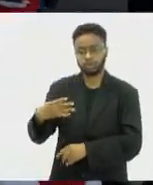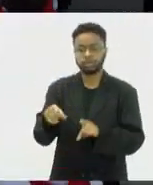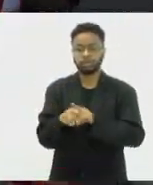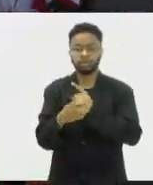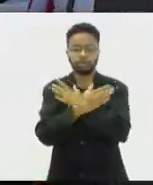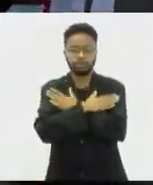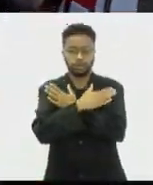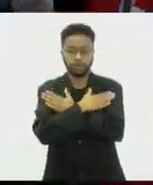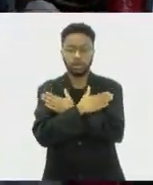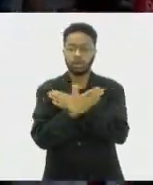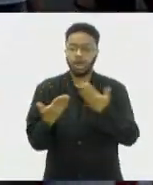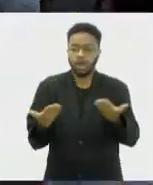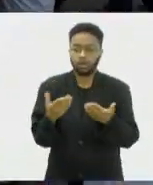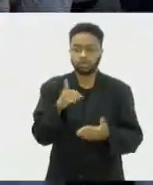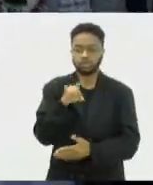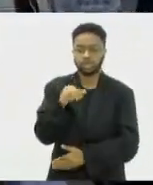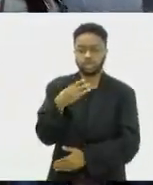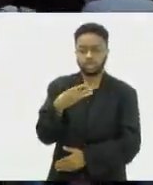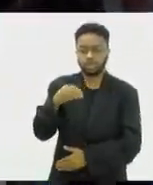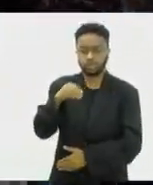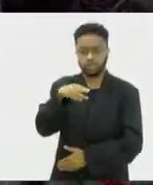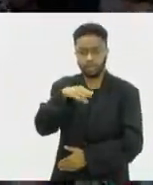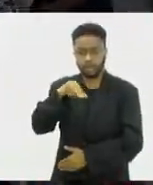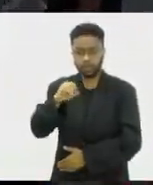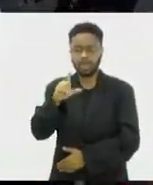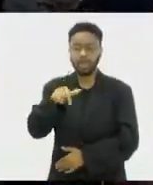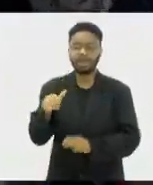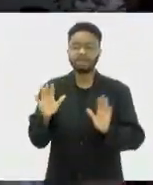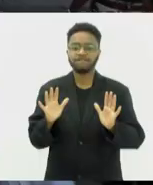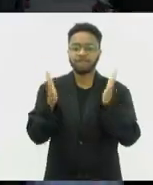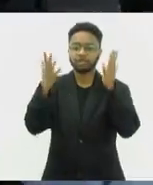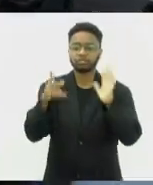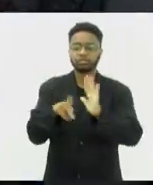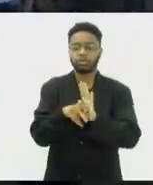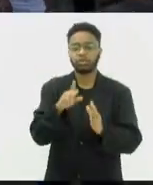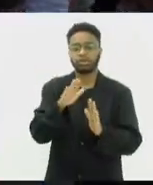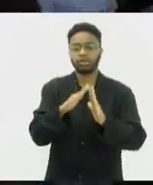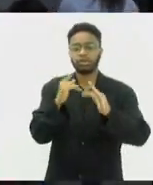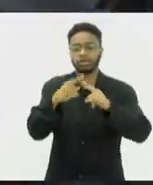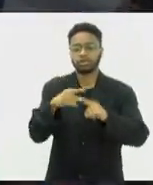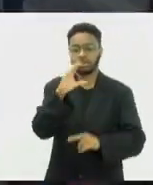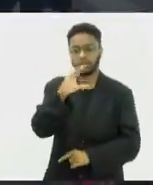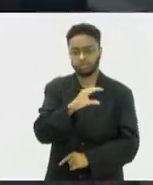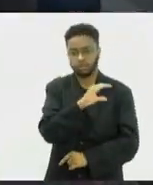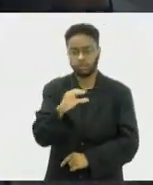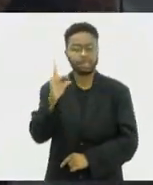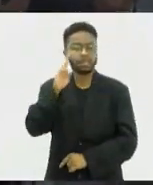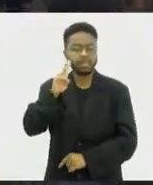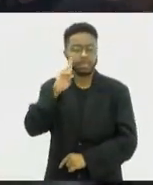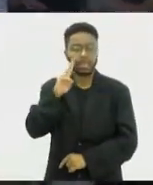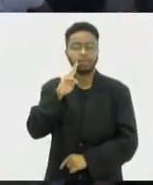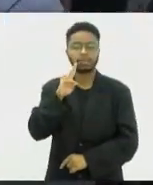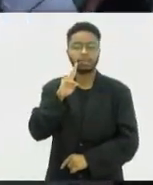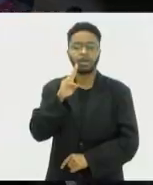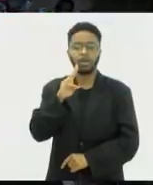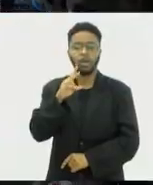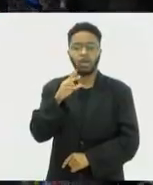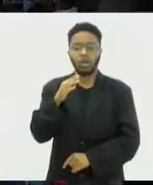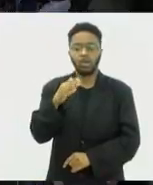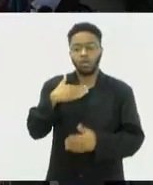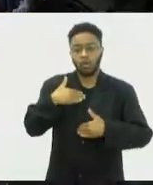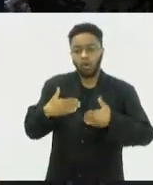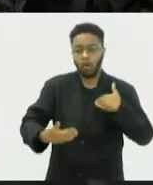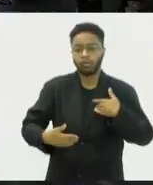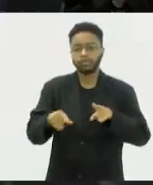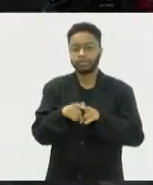Corpus Christi, este ano, no dia 30 de maio, é uma festa da Igreja Católica, que celebra o sacramento do corpo e do sangue de Cristo e que